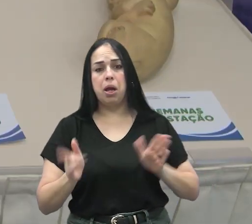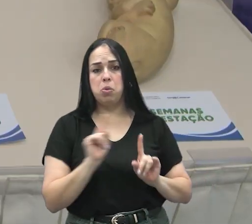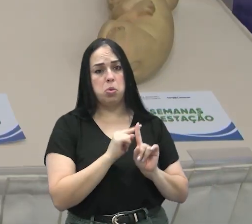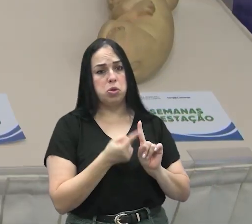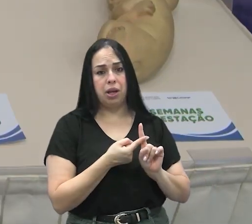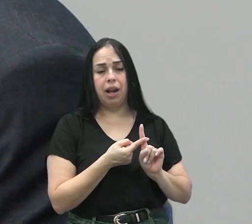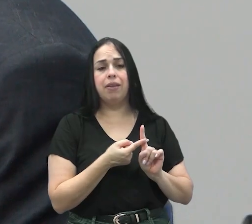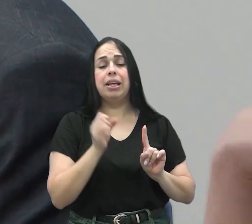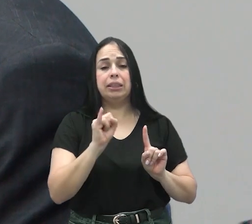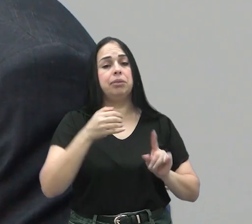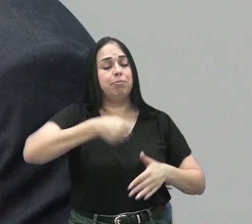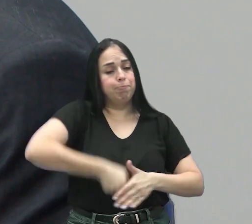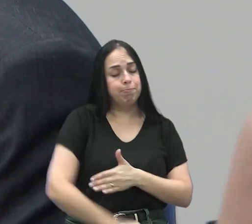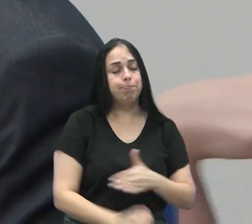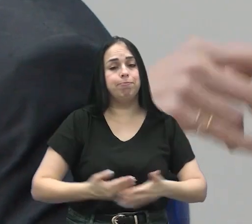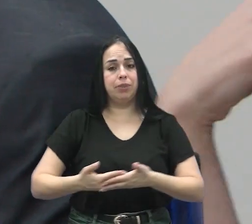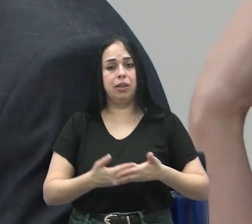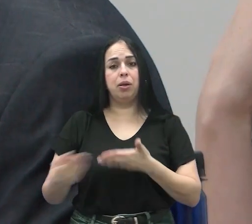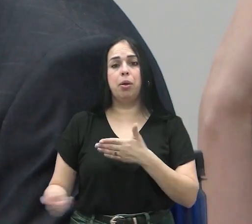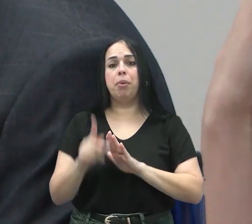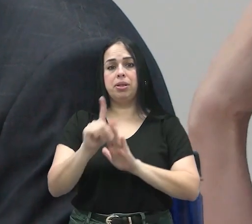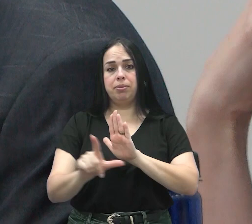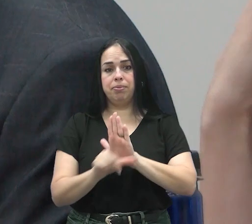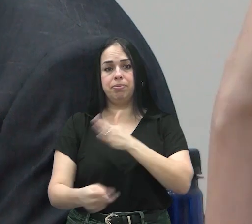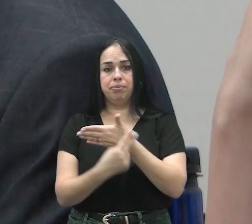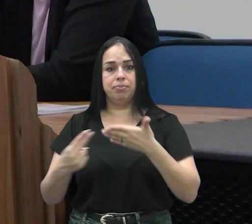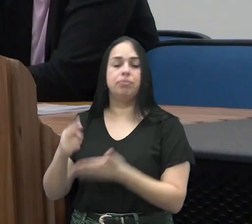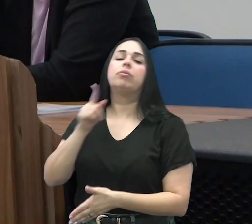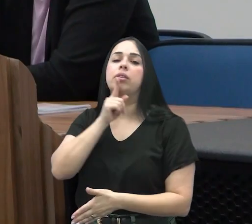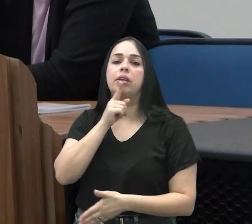idade gestacional. O projeto é de autoria do vereador Sérgio